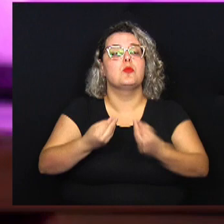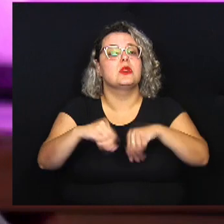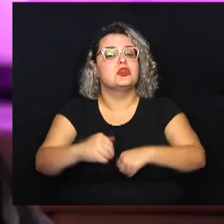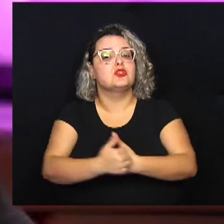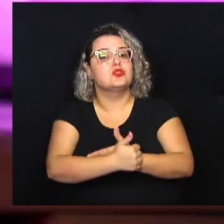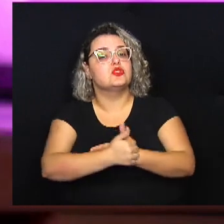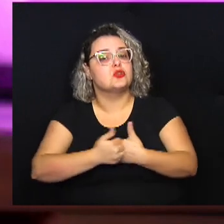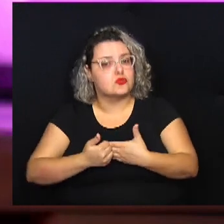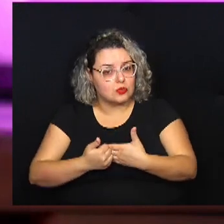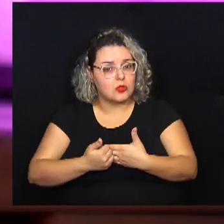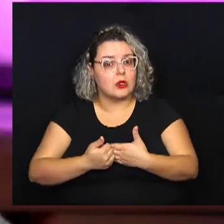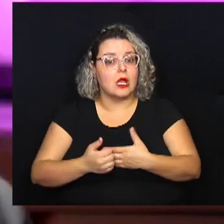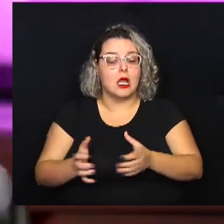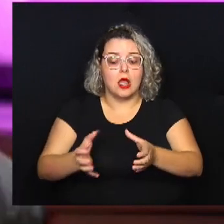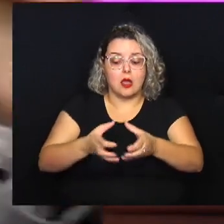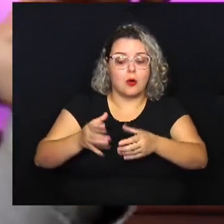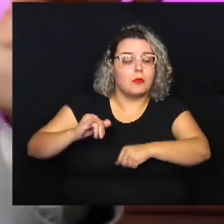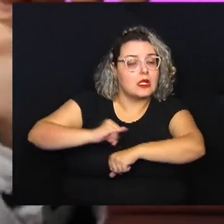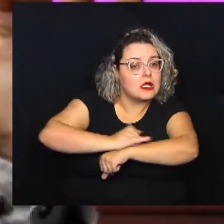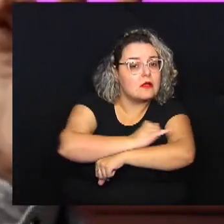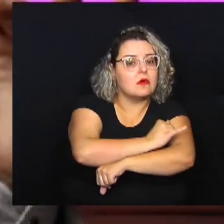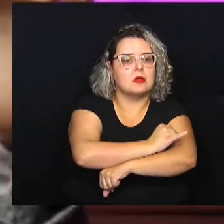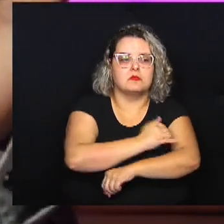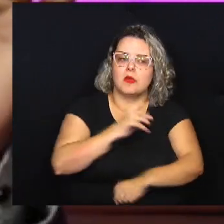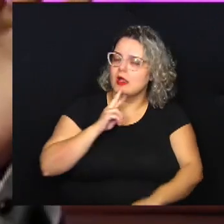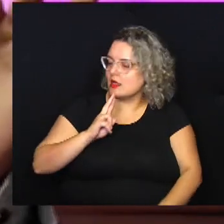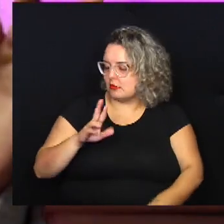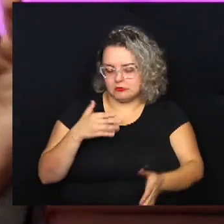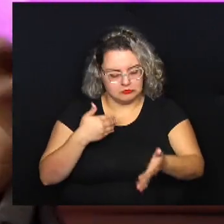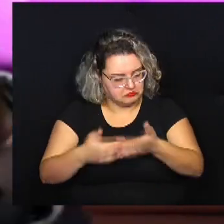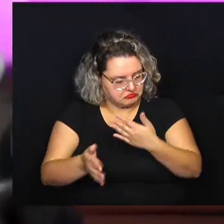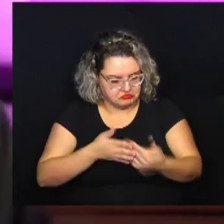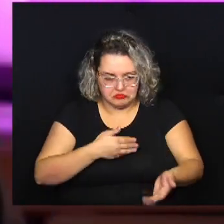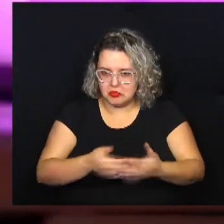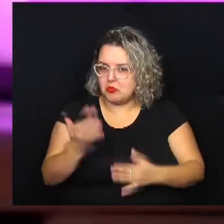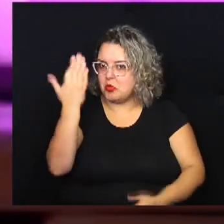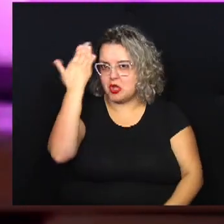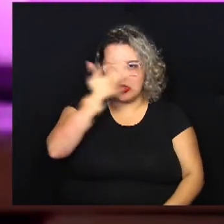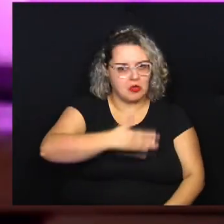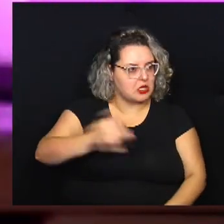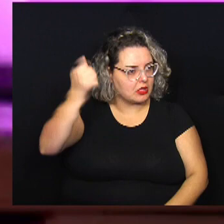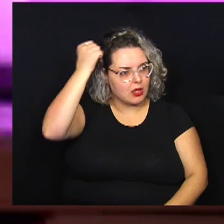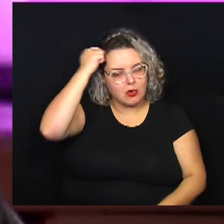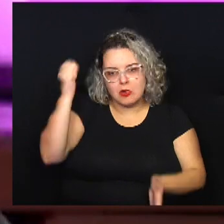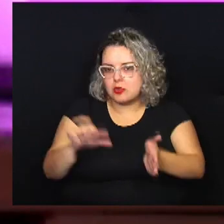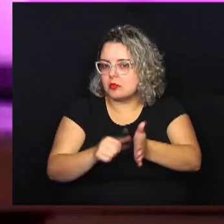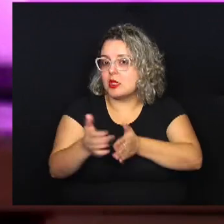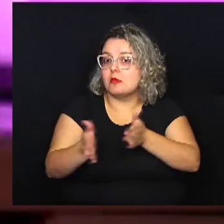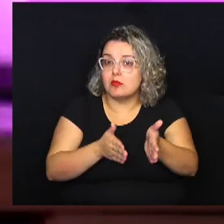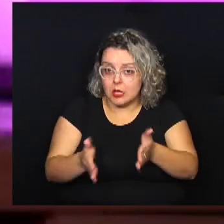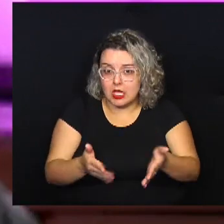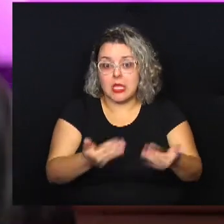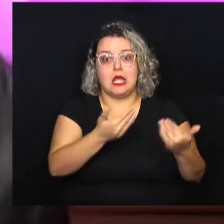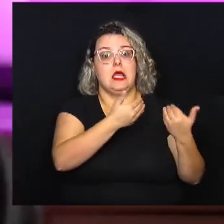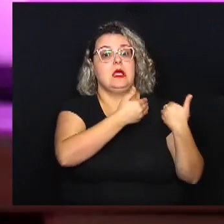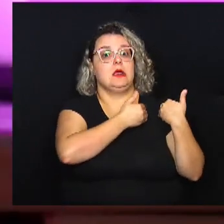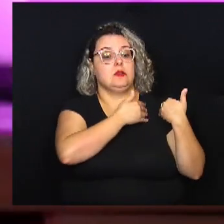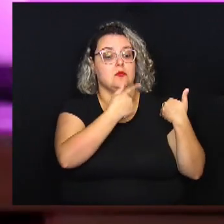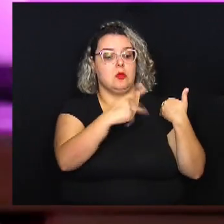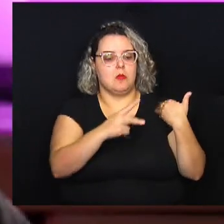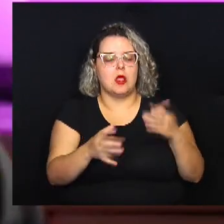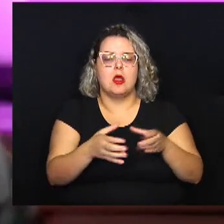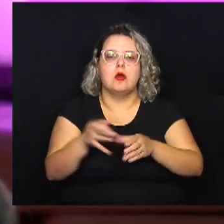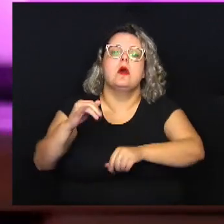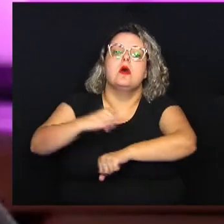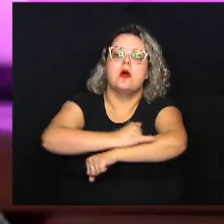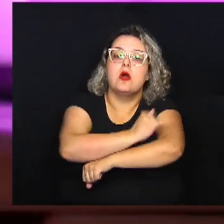responder, nesse caso, independente ali de que se comprove a culpa no primeiro momento. A responsabilidade dela, como eu falei